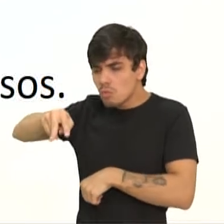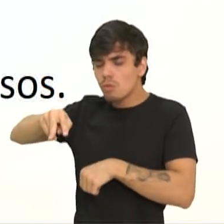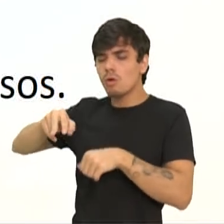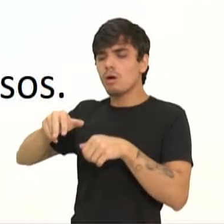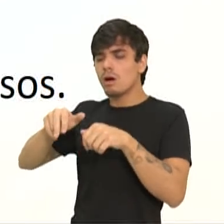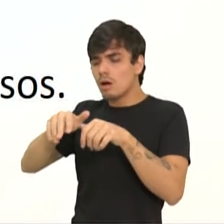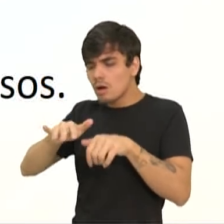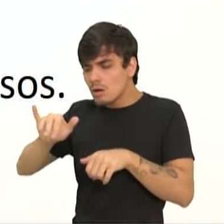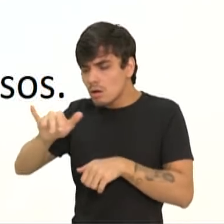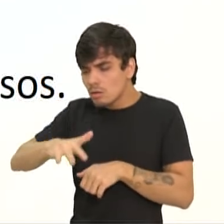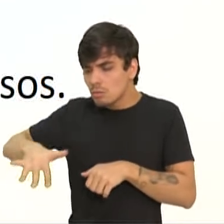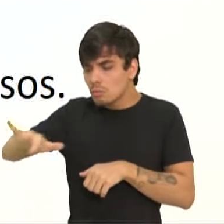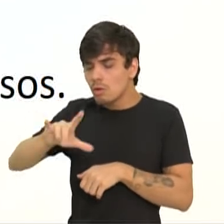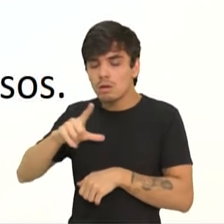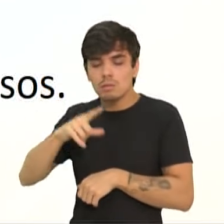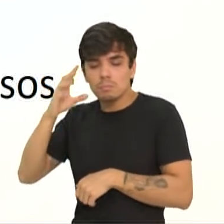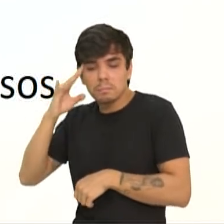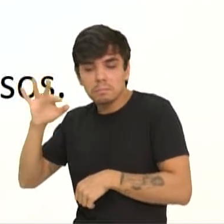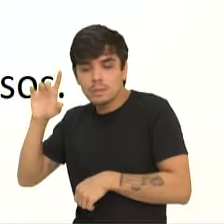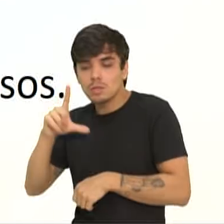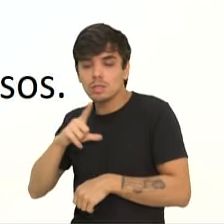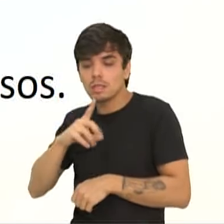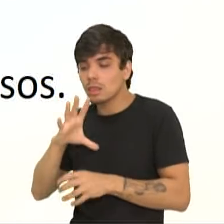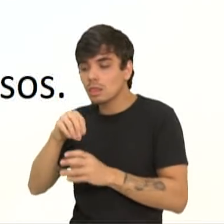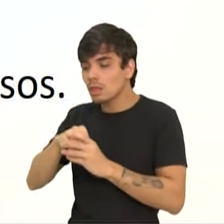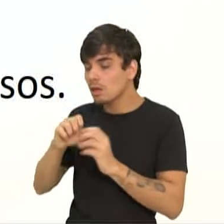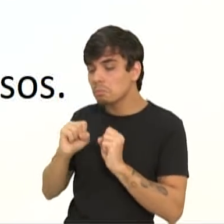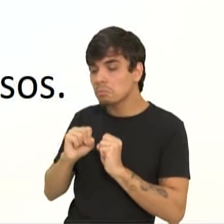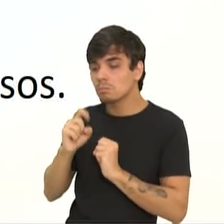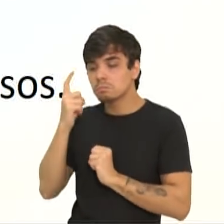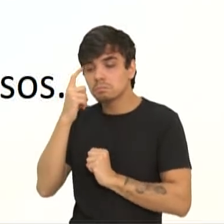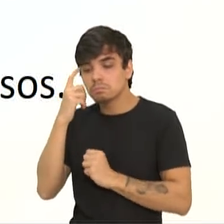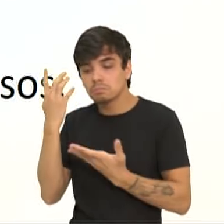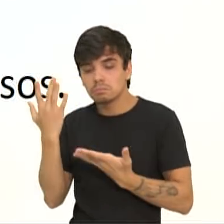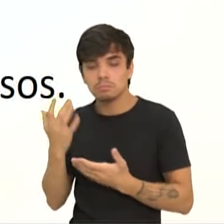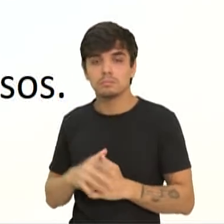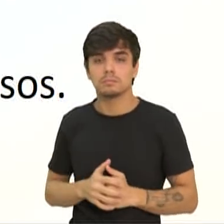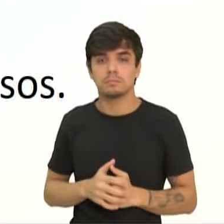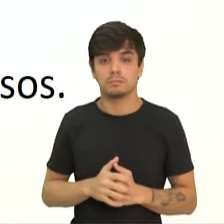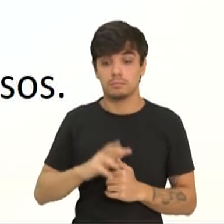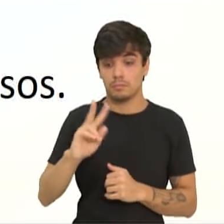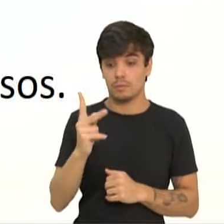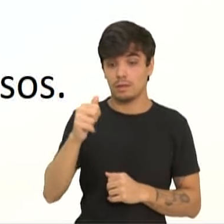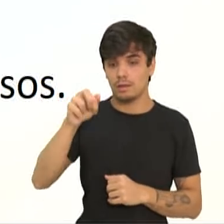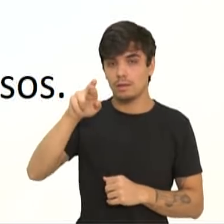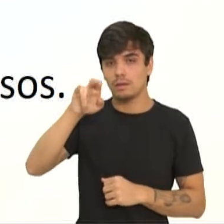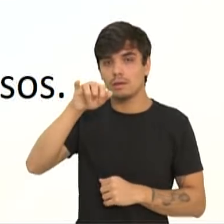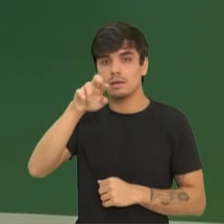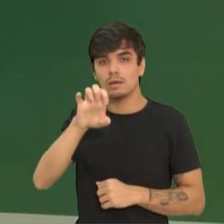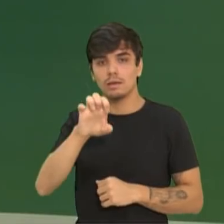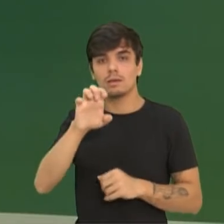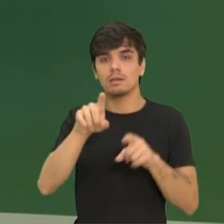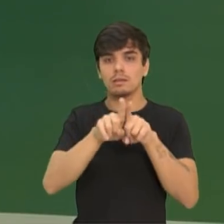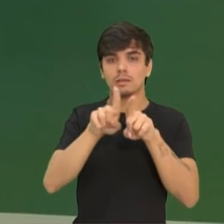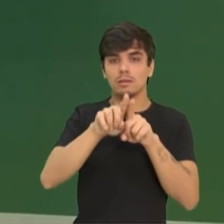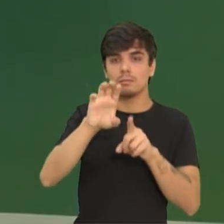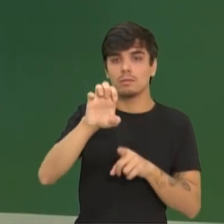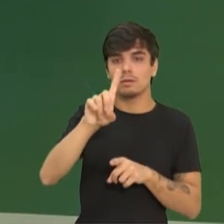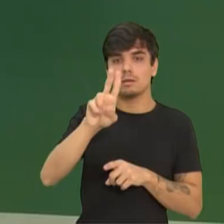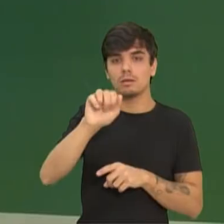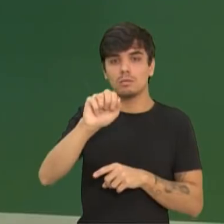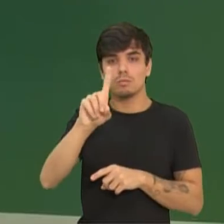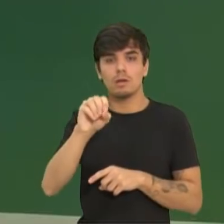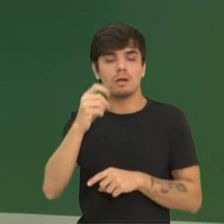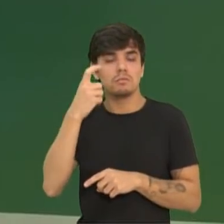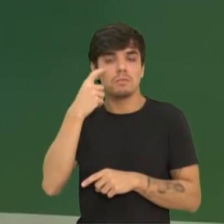o que poderia haver no seu interior. Henrique e Eduardo ficam curiosos, certo? Esse é o resumo